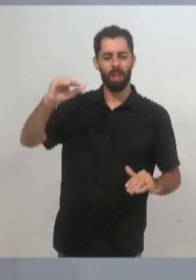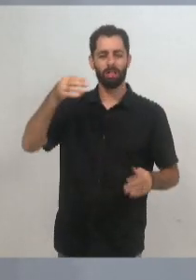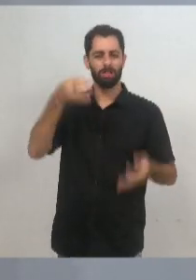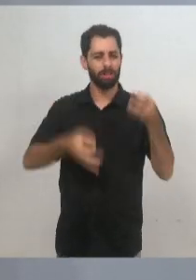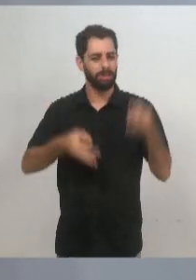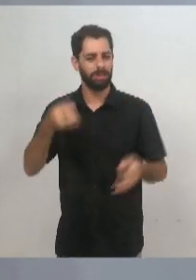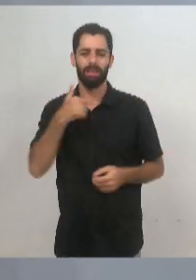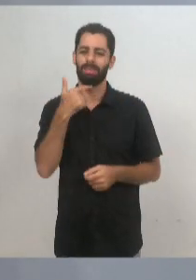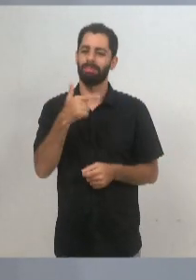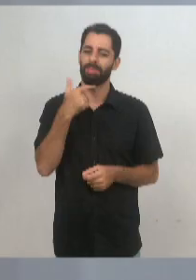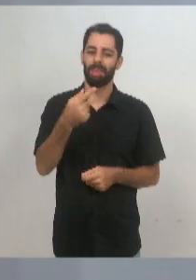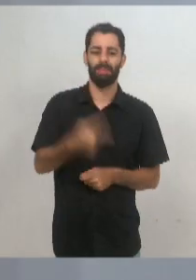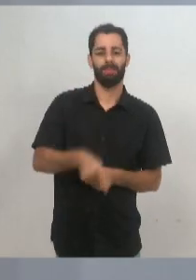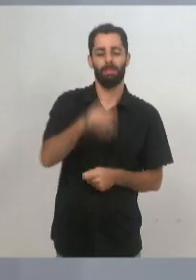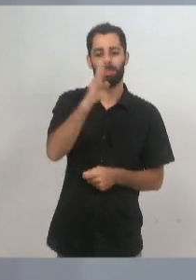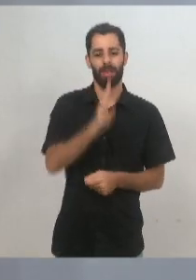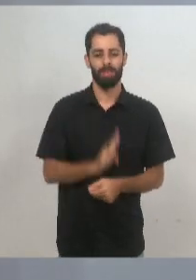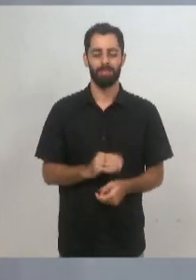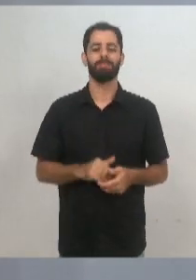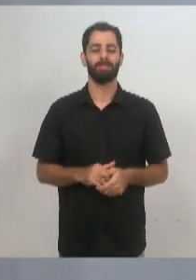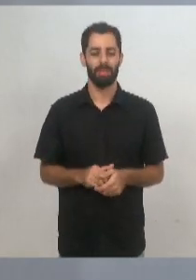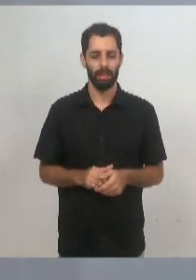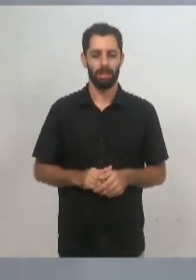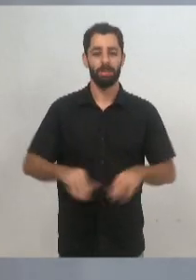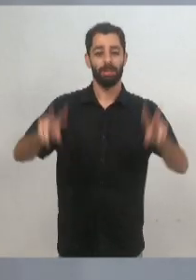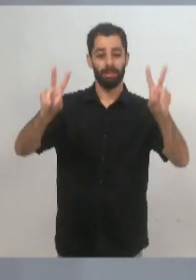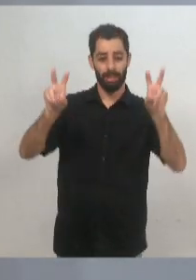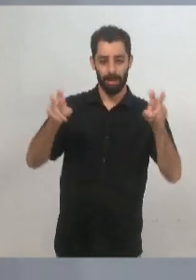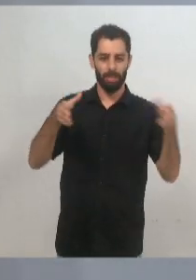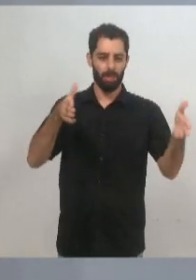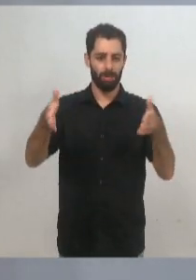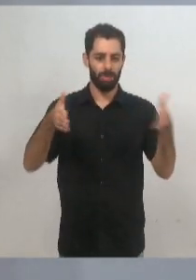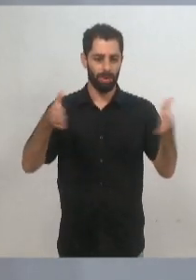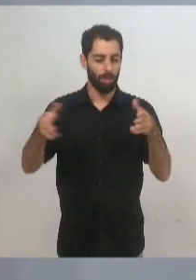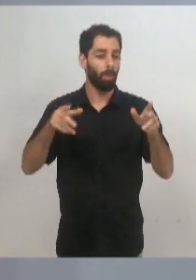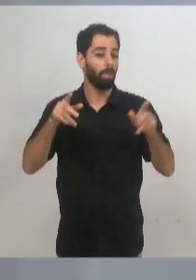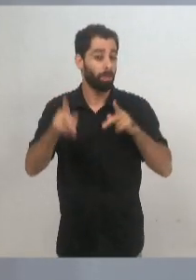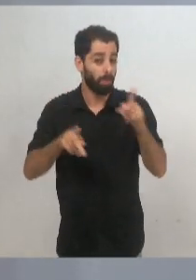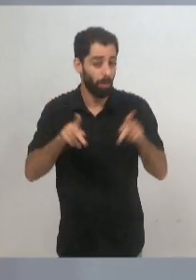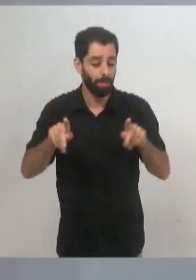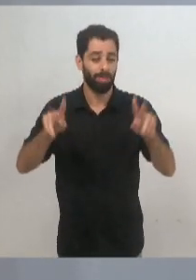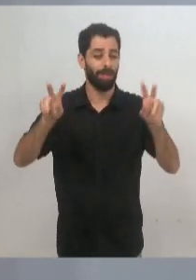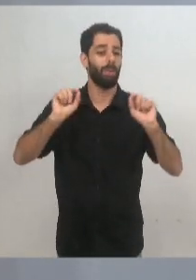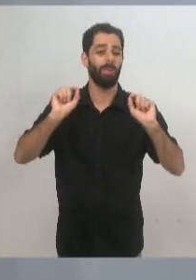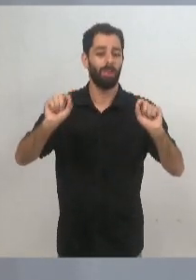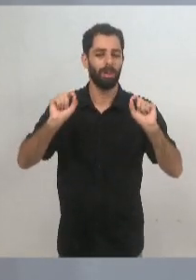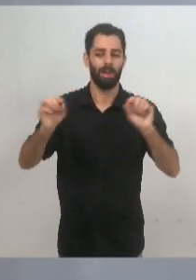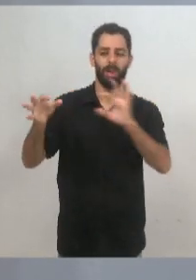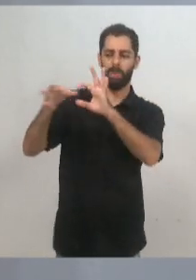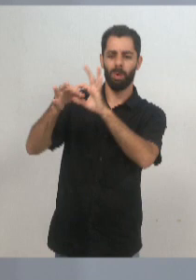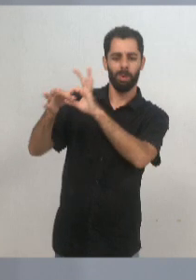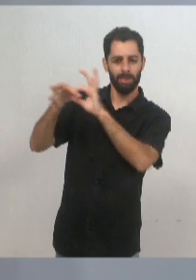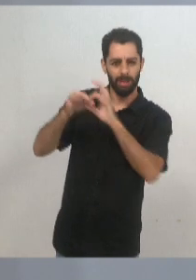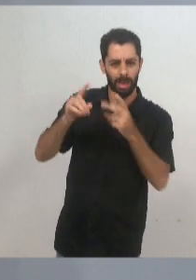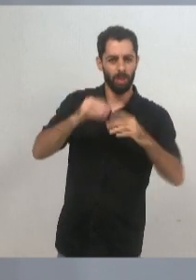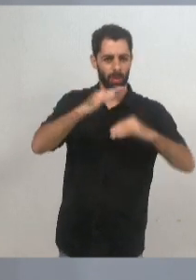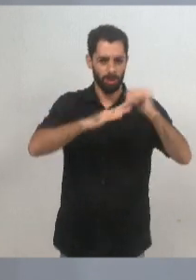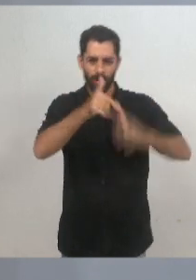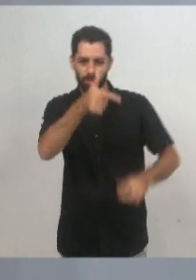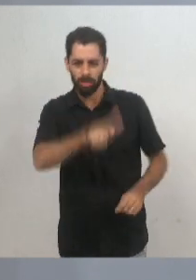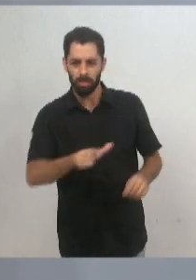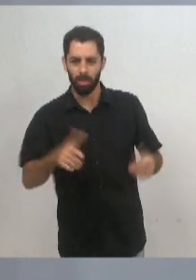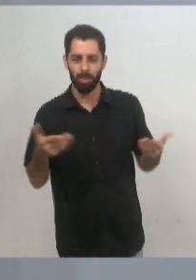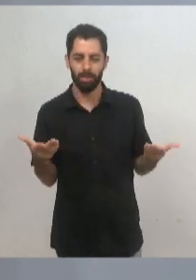se é julgada as coisas no Brasil. O lema desse mandato popular é união e